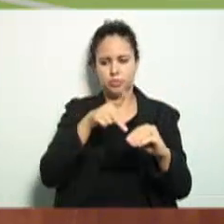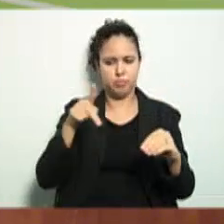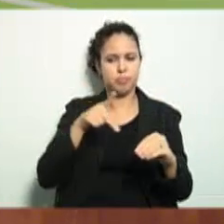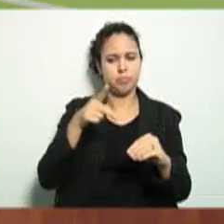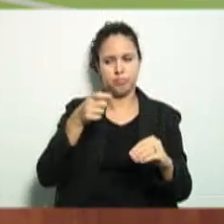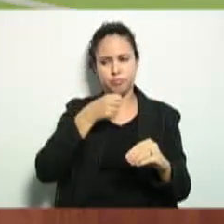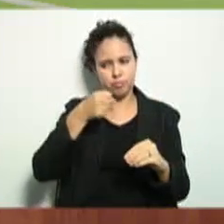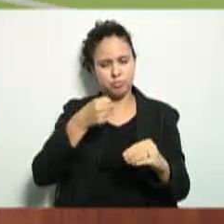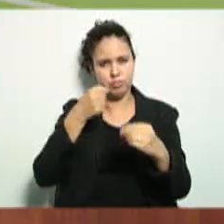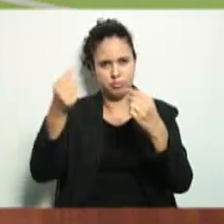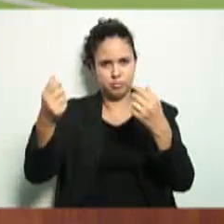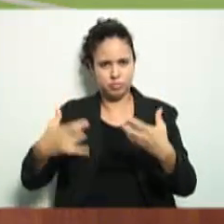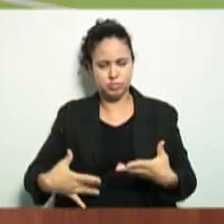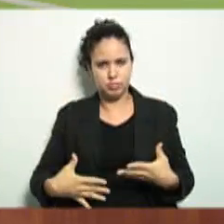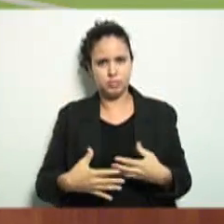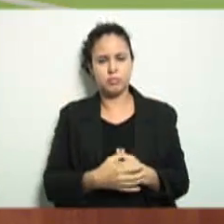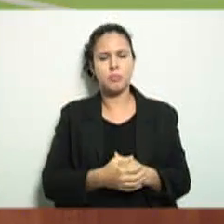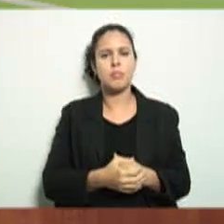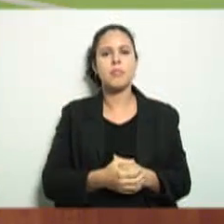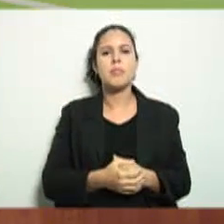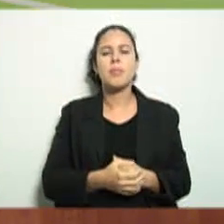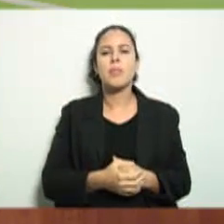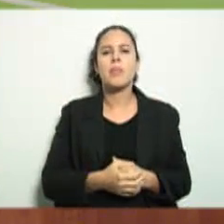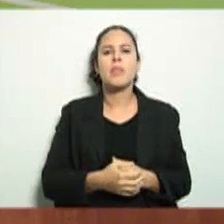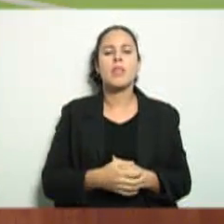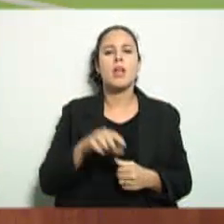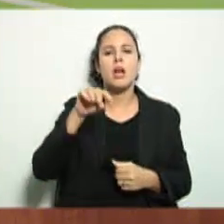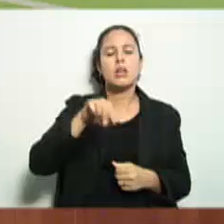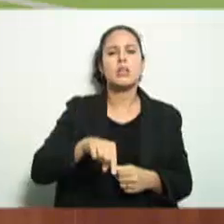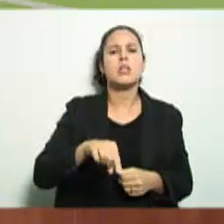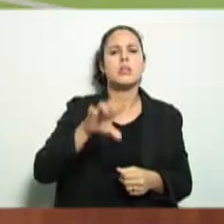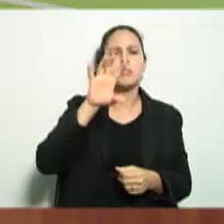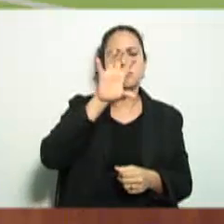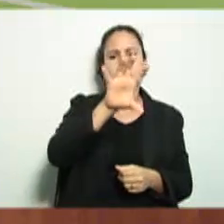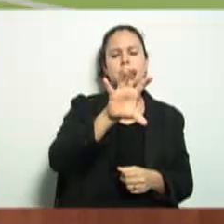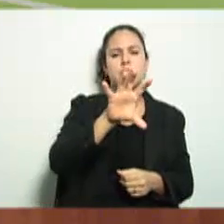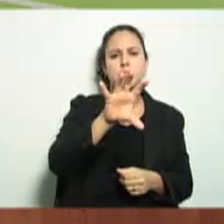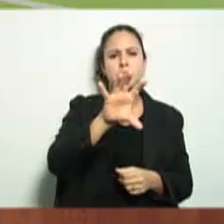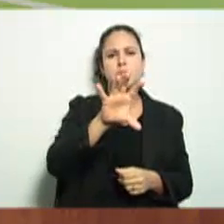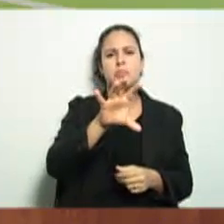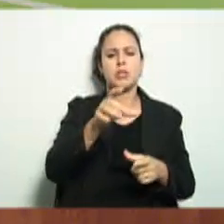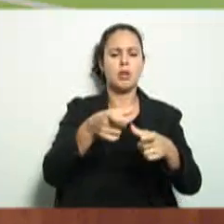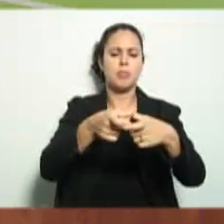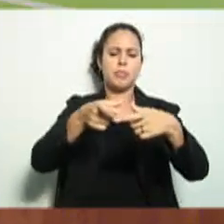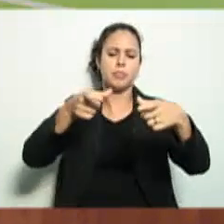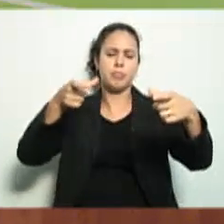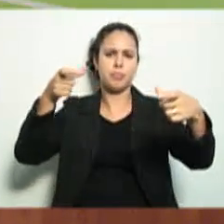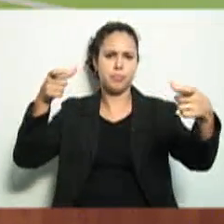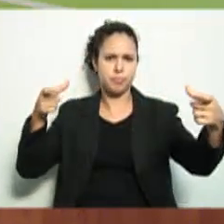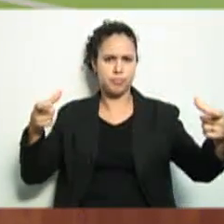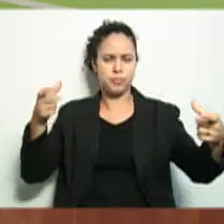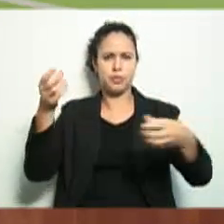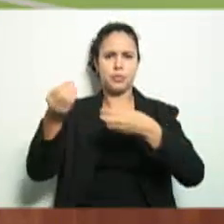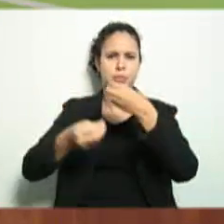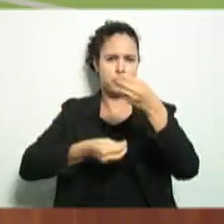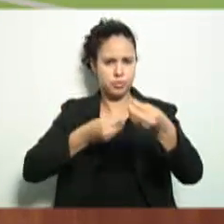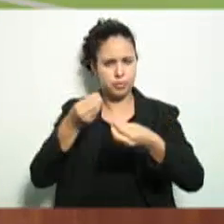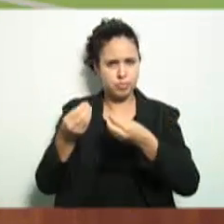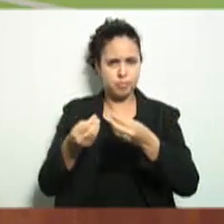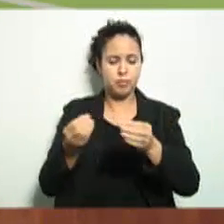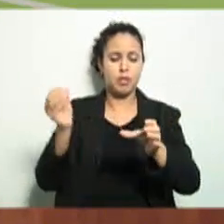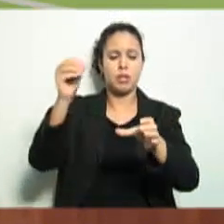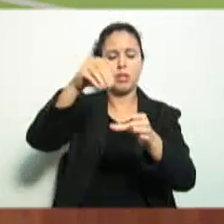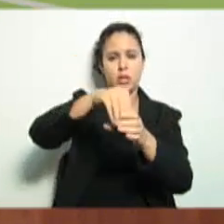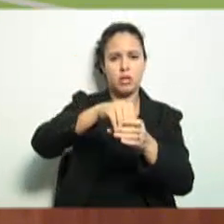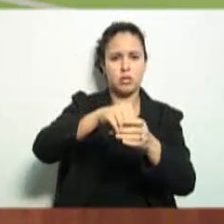que vão possibilitar aí o desenvolvimento de uma região quando essa região ela está com a logística